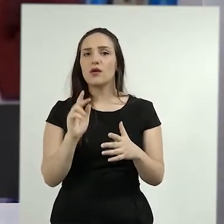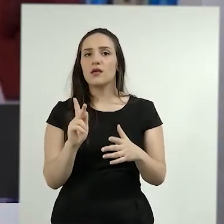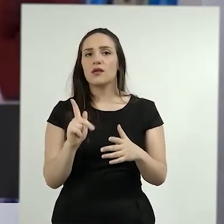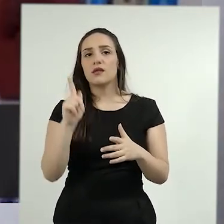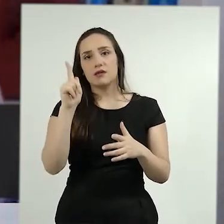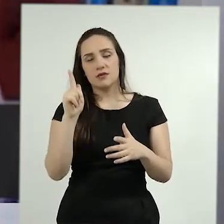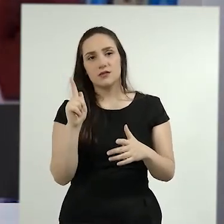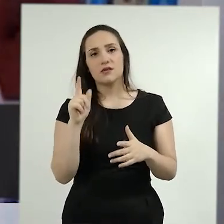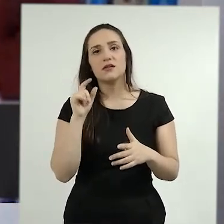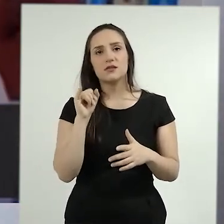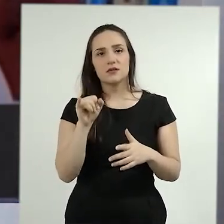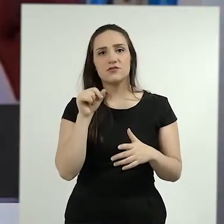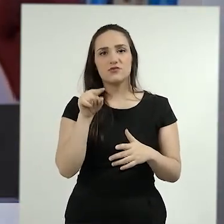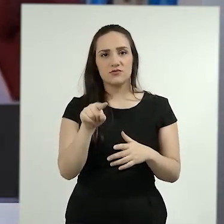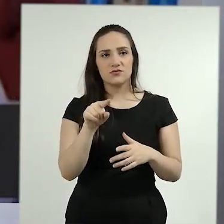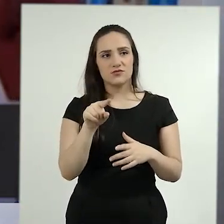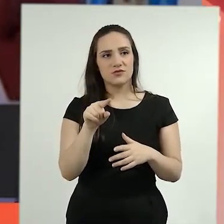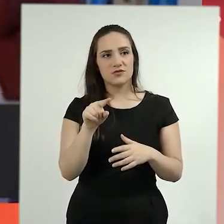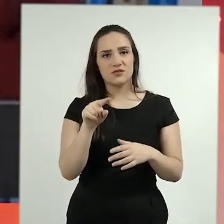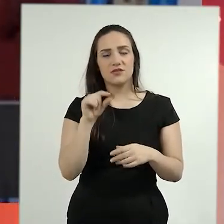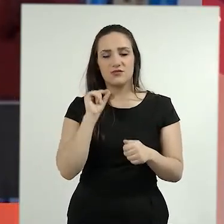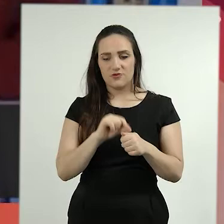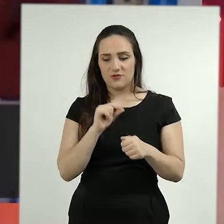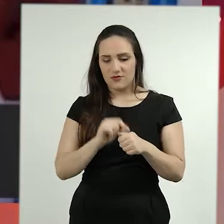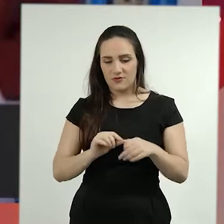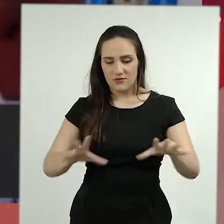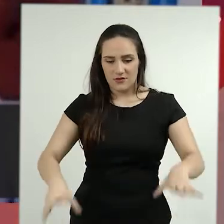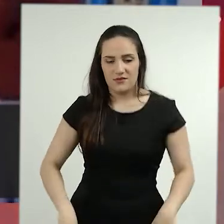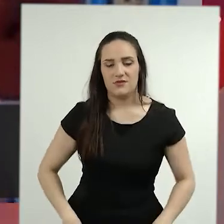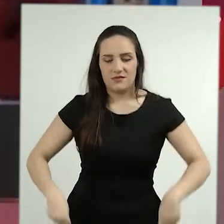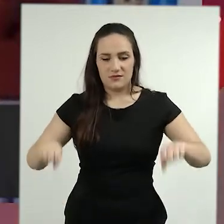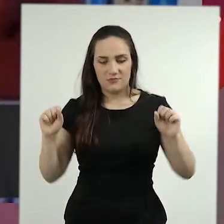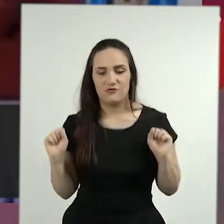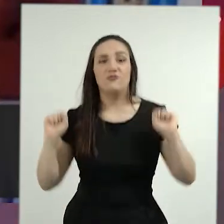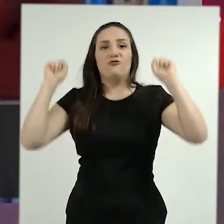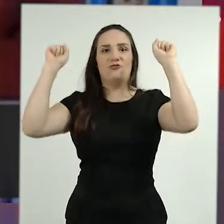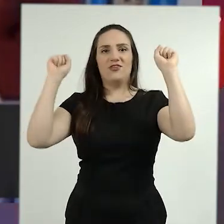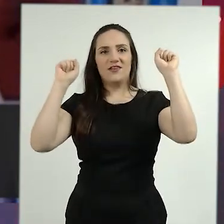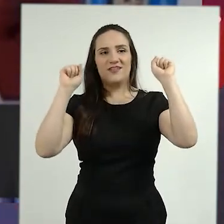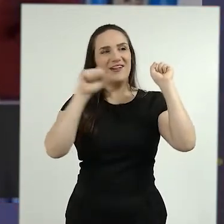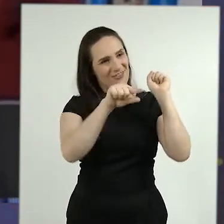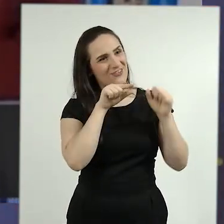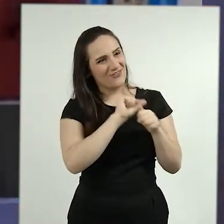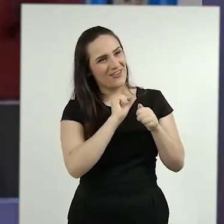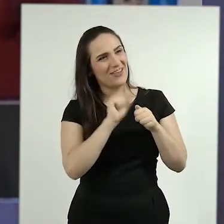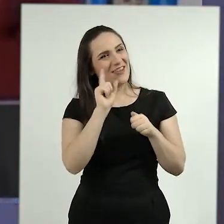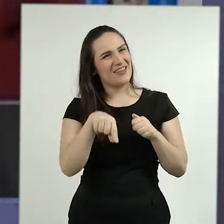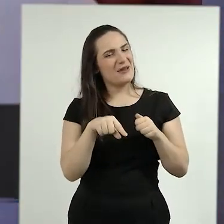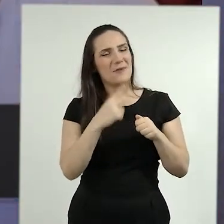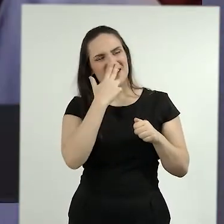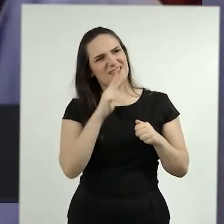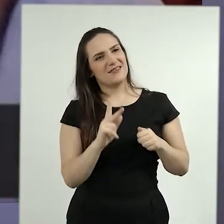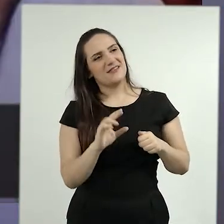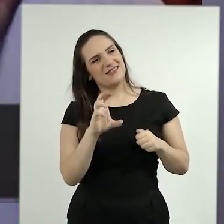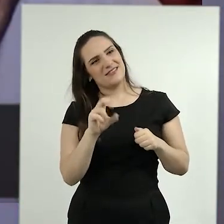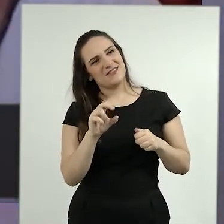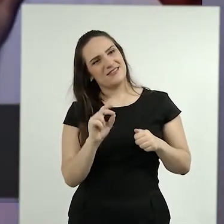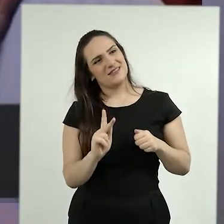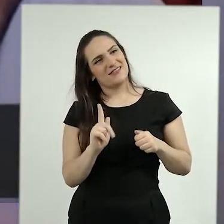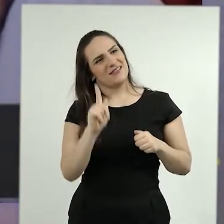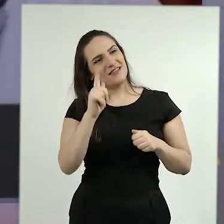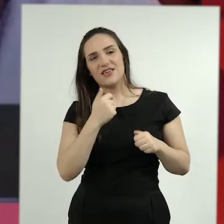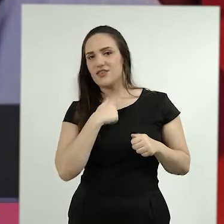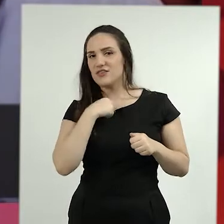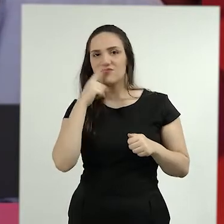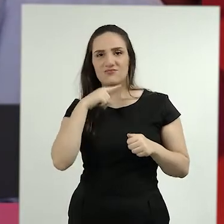50 quilos. Para quem faz crossfit como a Lívia, 50 quilos não é nada. Para nós, mortais, 50 quilos, um saco de